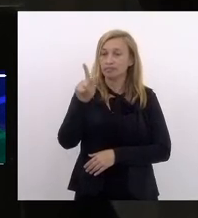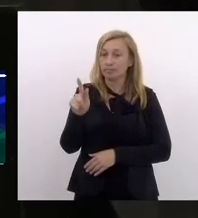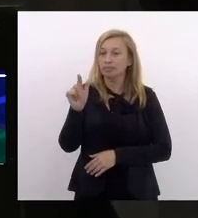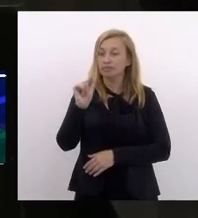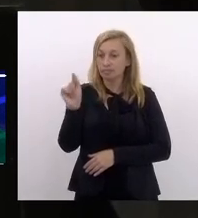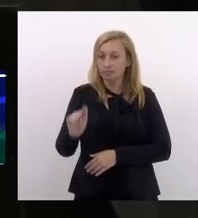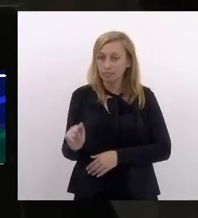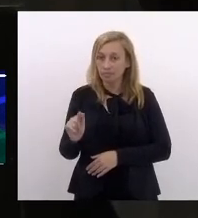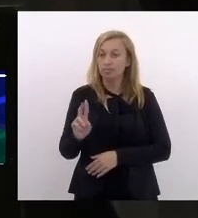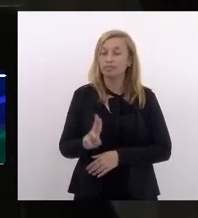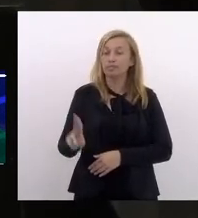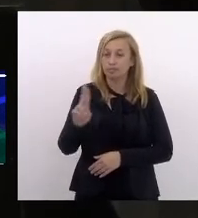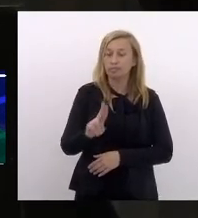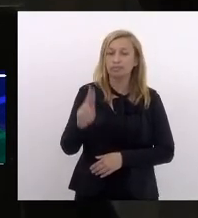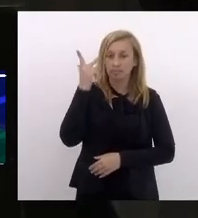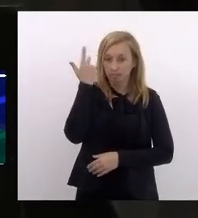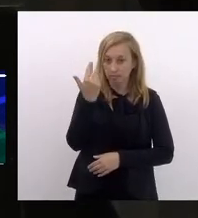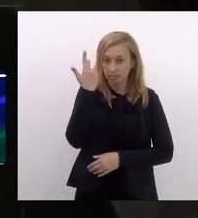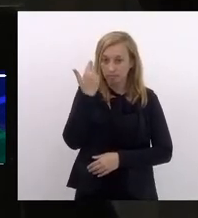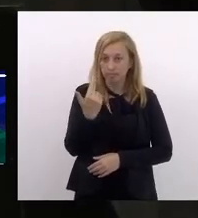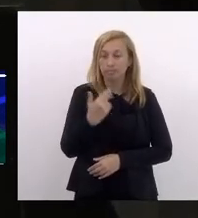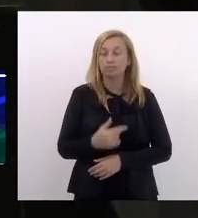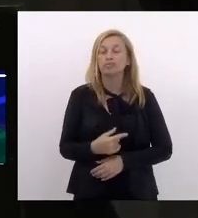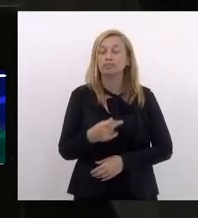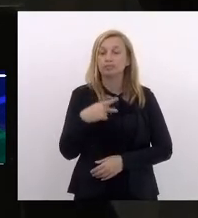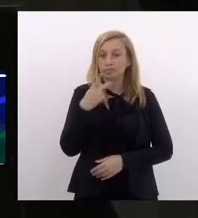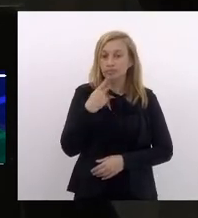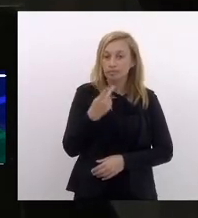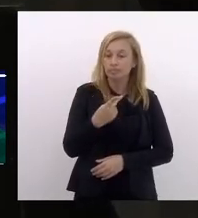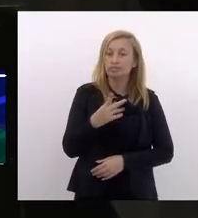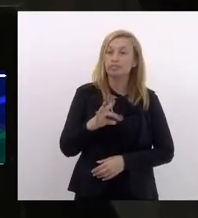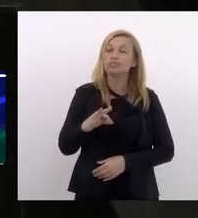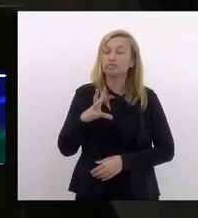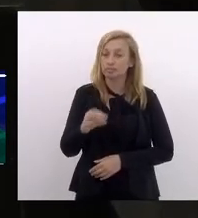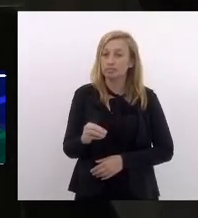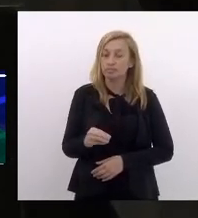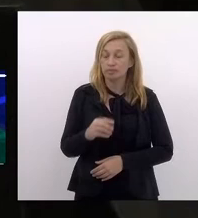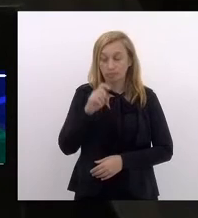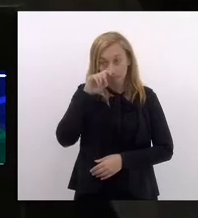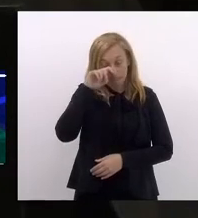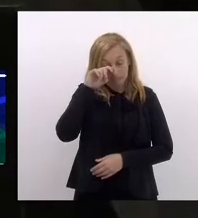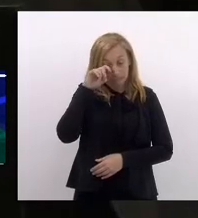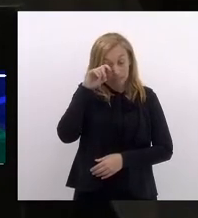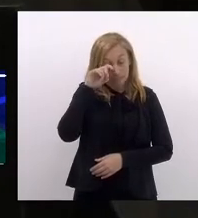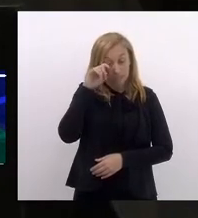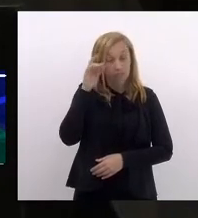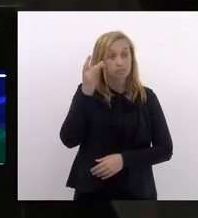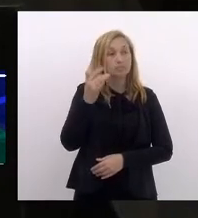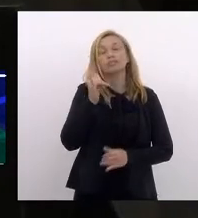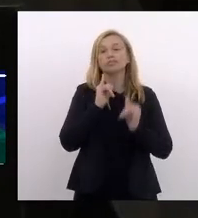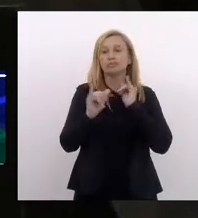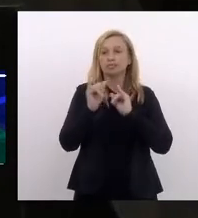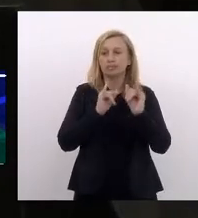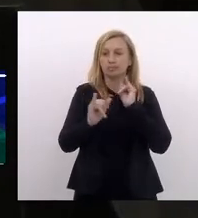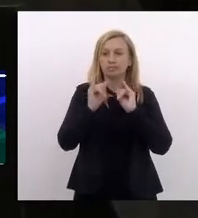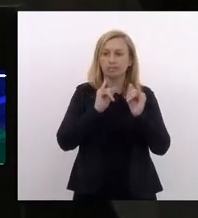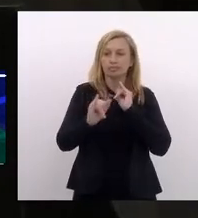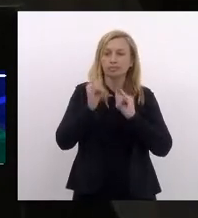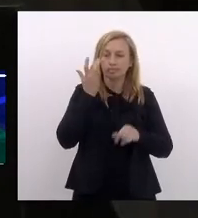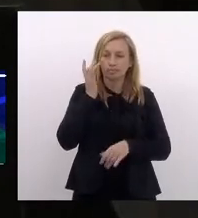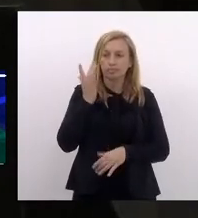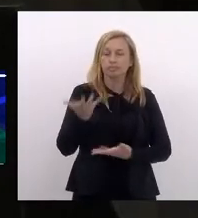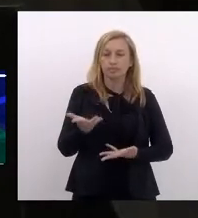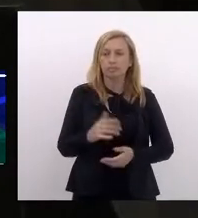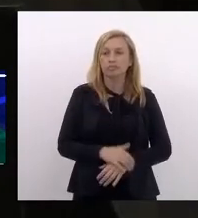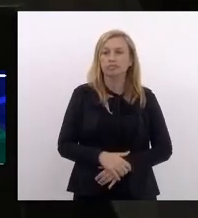gás natural. Estou reafirmando isso porque acho essa notícia que está